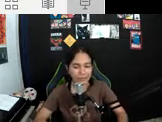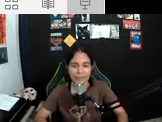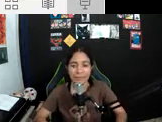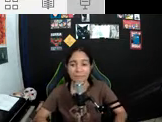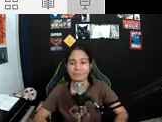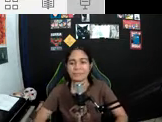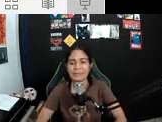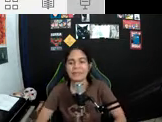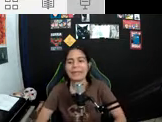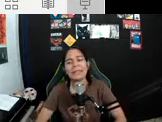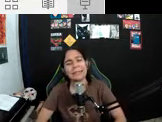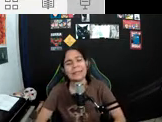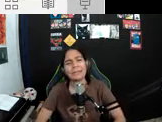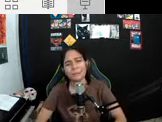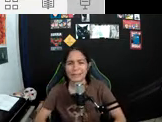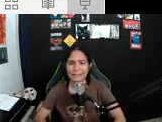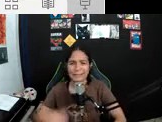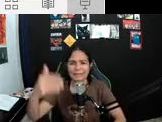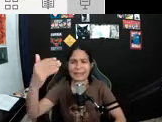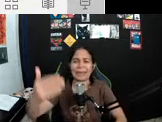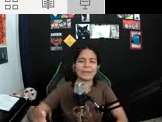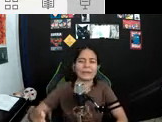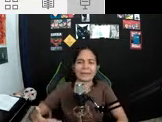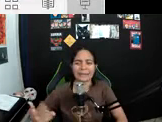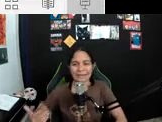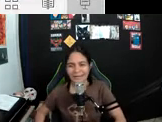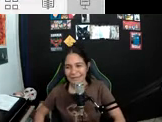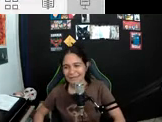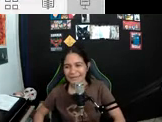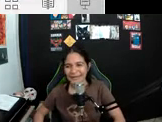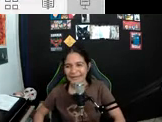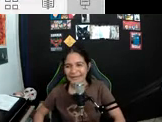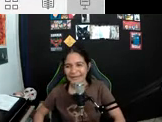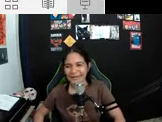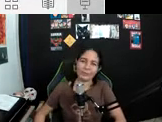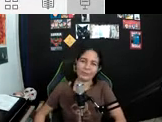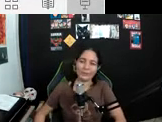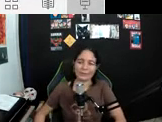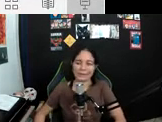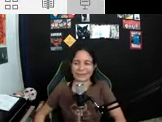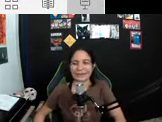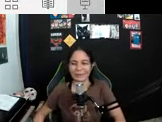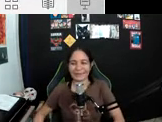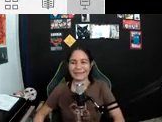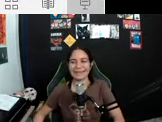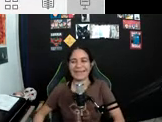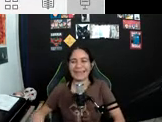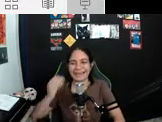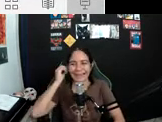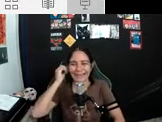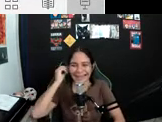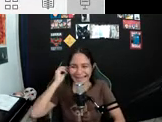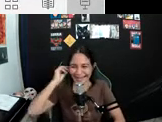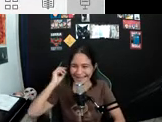integra ou financia. Parece que essa aula, né, está trazendo a realidade do nosso país? Como